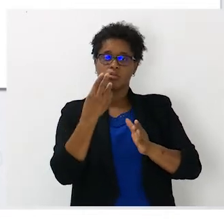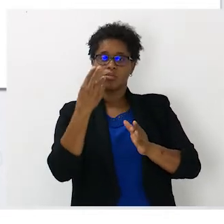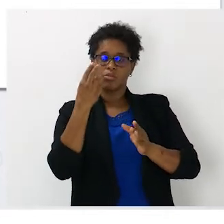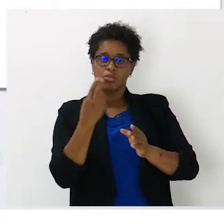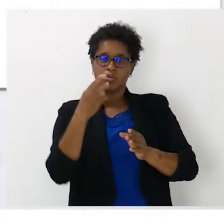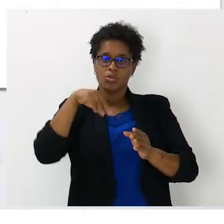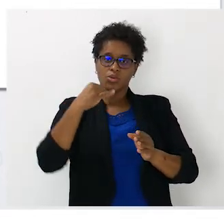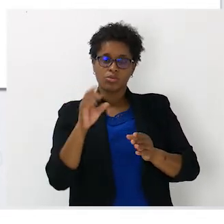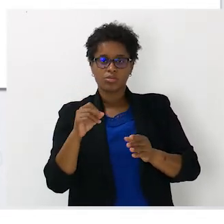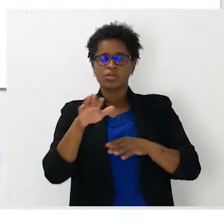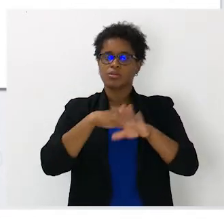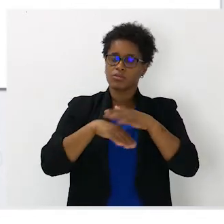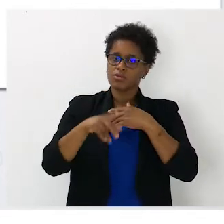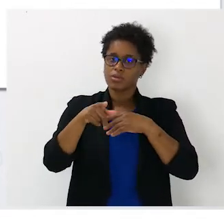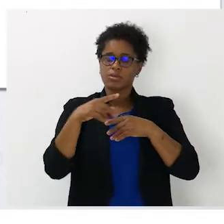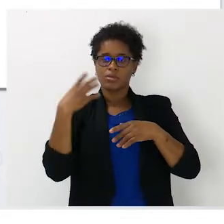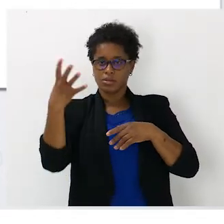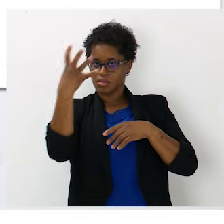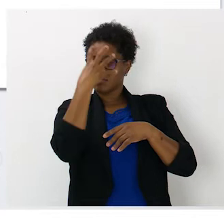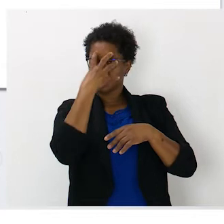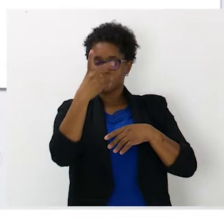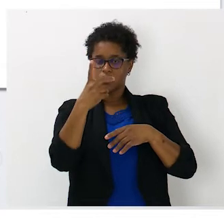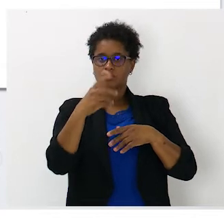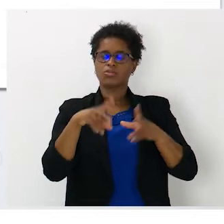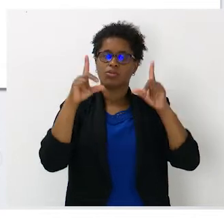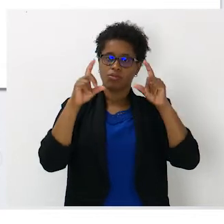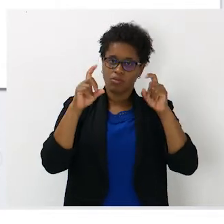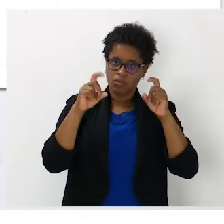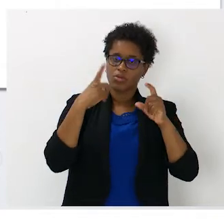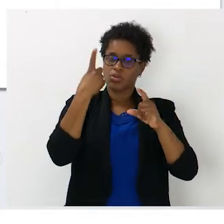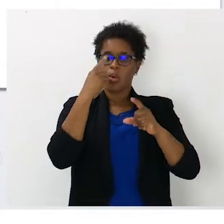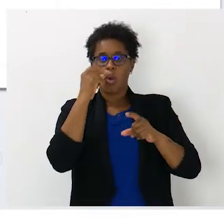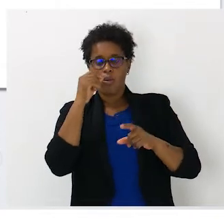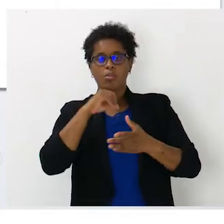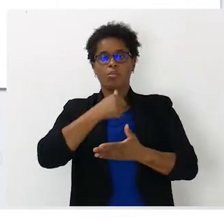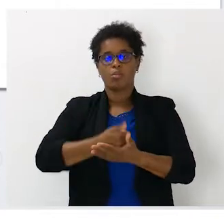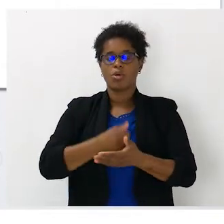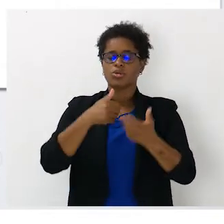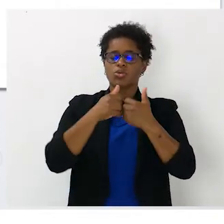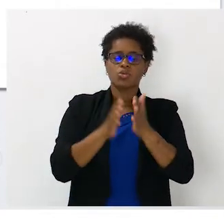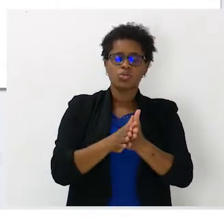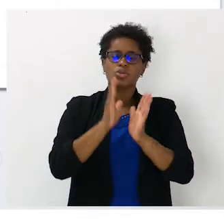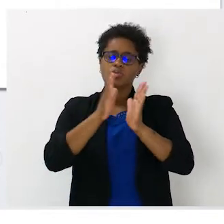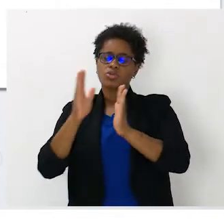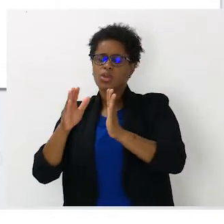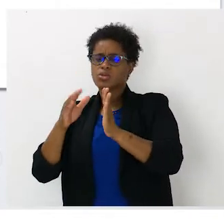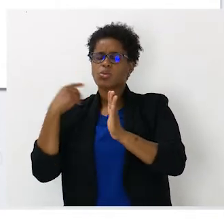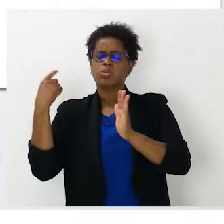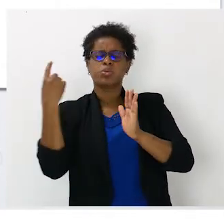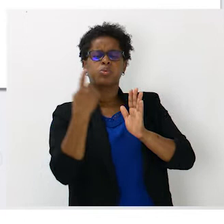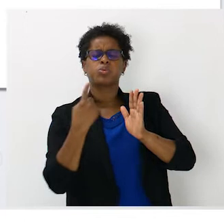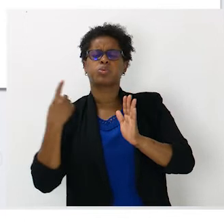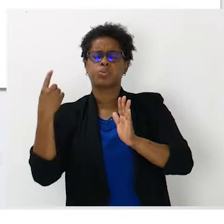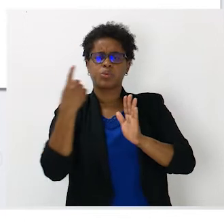máscara que é um retrato do homem morto. Todo este processo demora 70